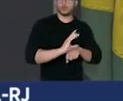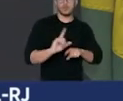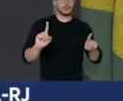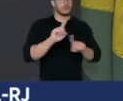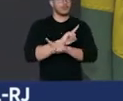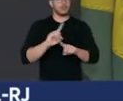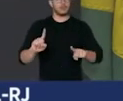através do Judiciário